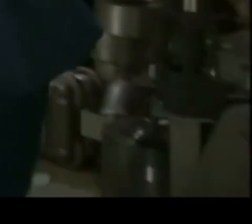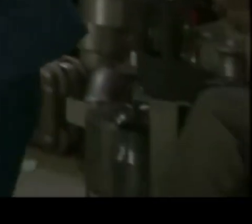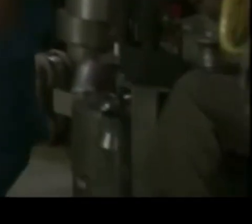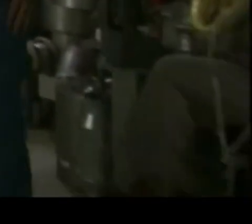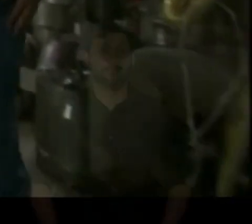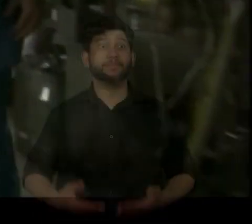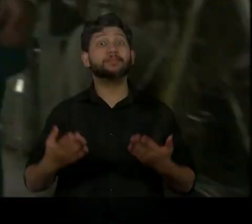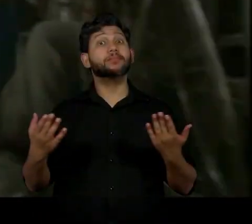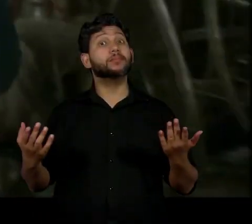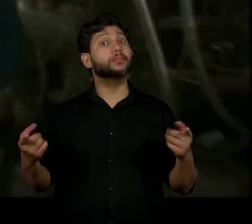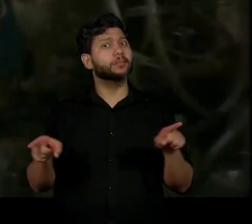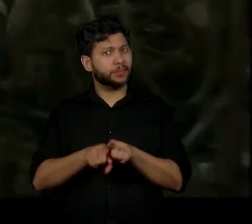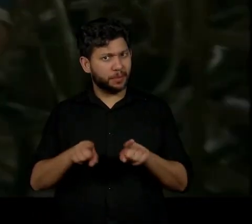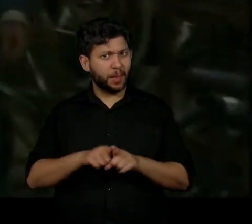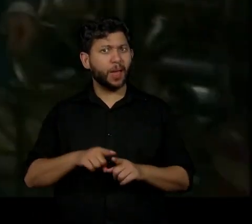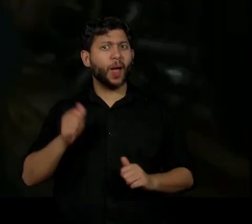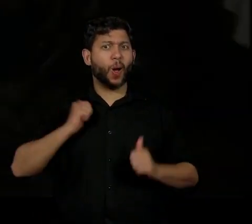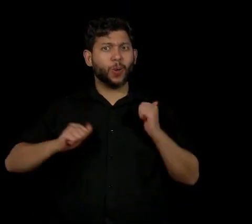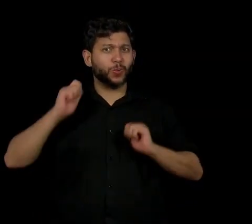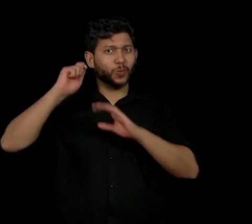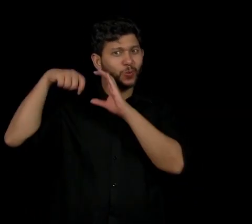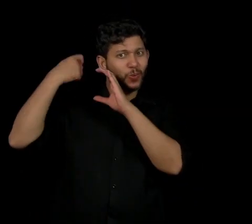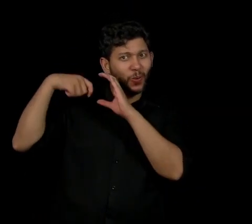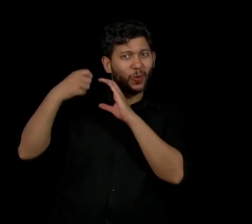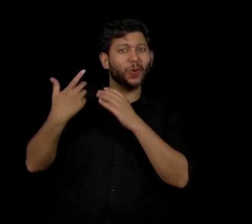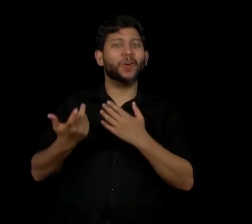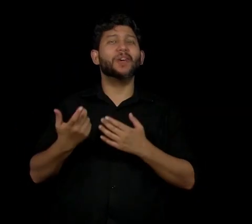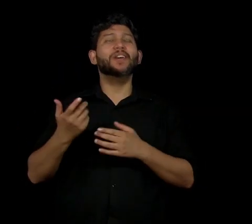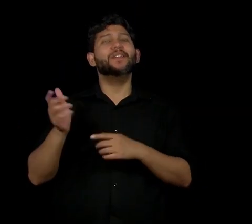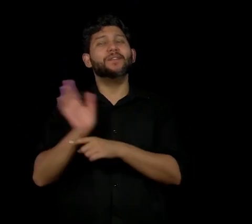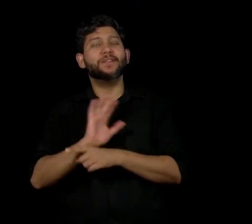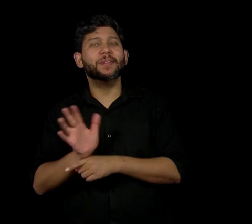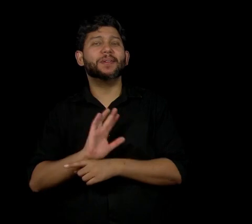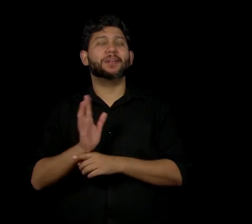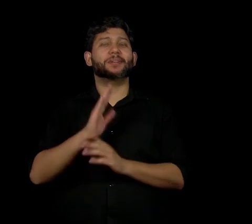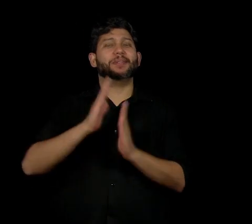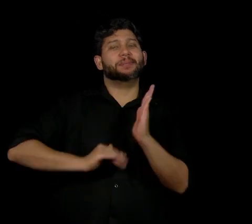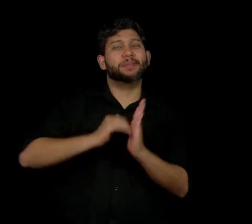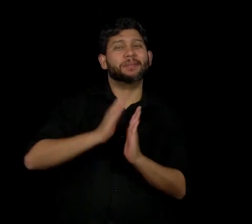Também se aventurou no cinema, na pintura e na literatura.